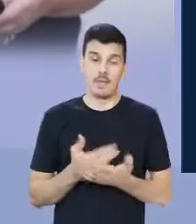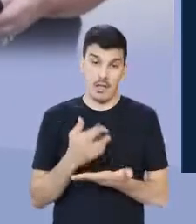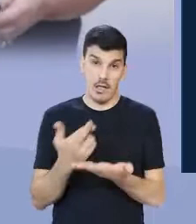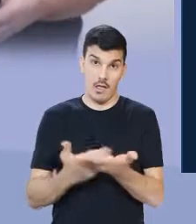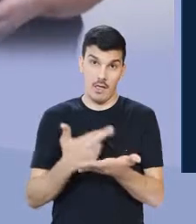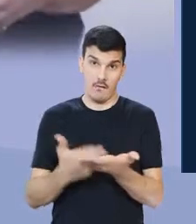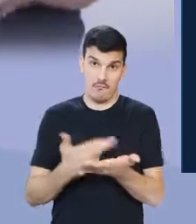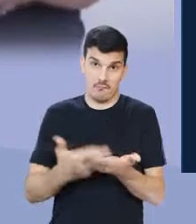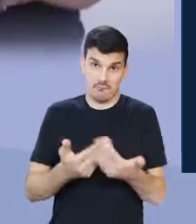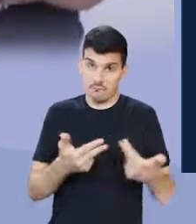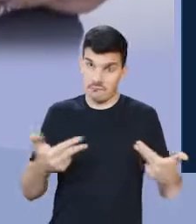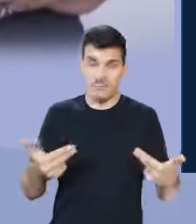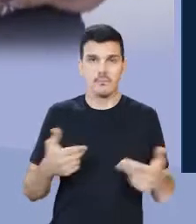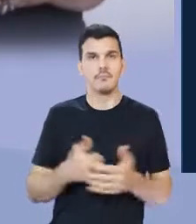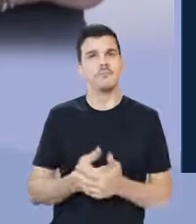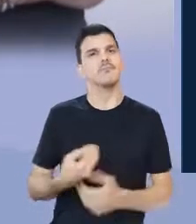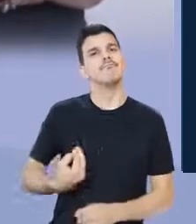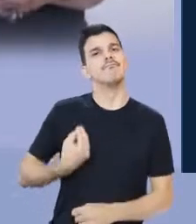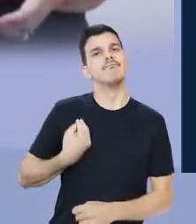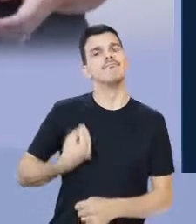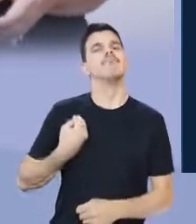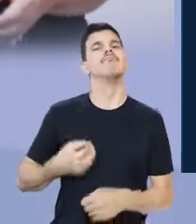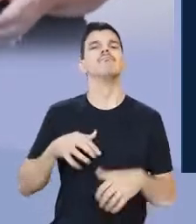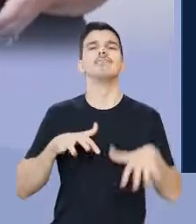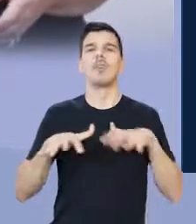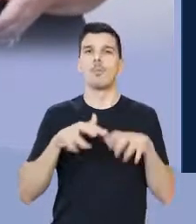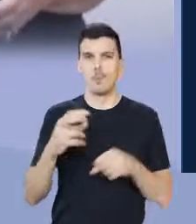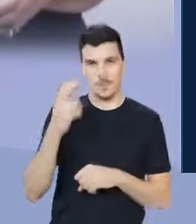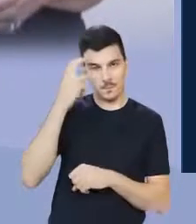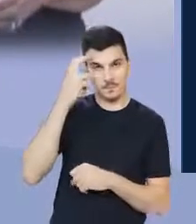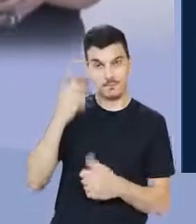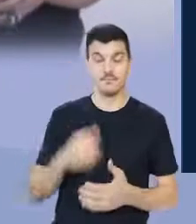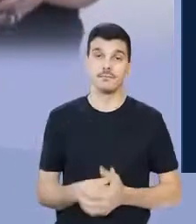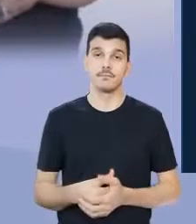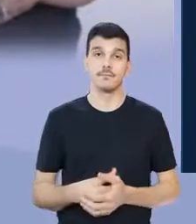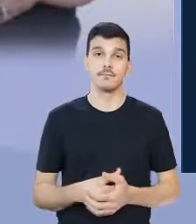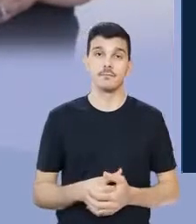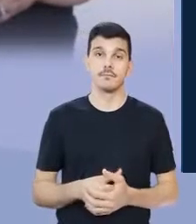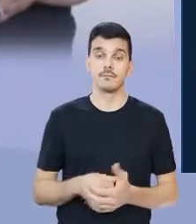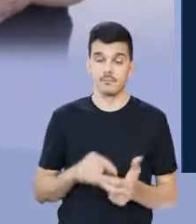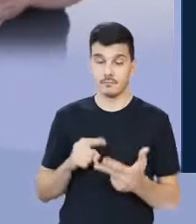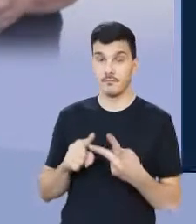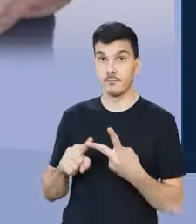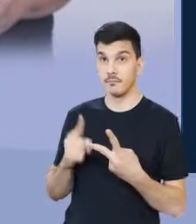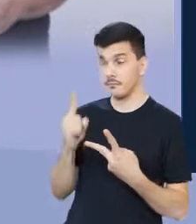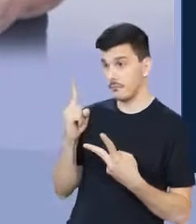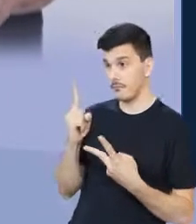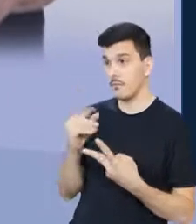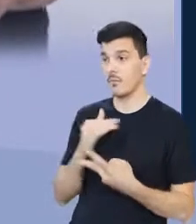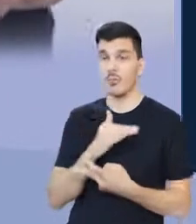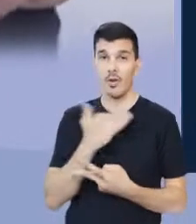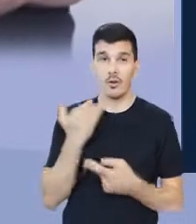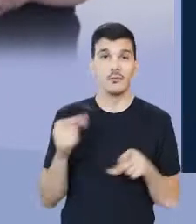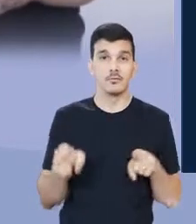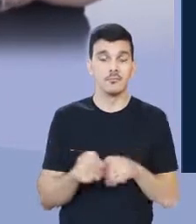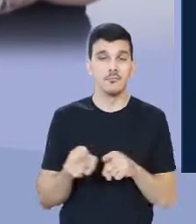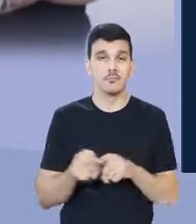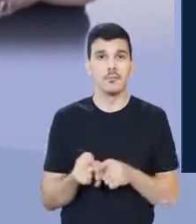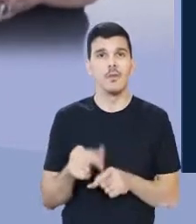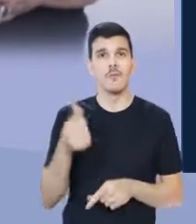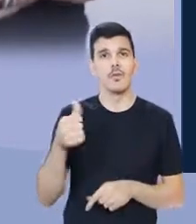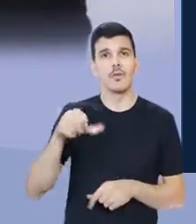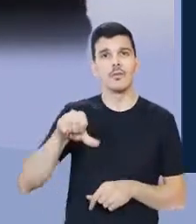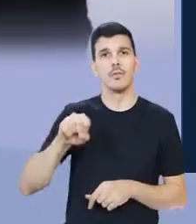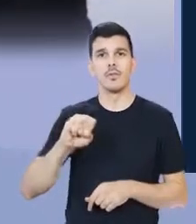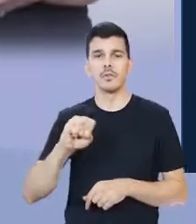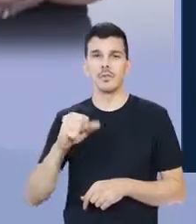Colaborou com revistas de vanguarda e participou de movimentos culturais. Cacaso também faleceu,